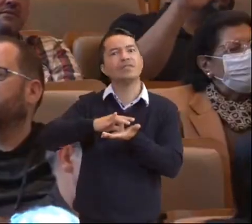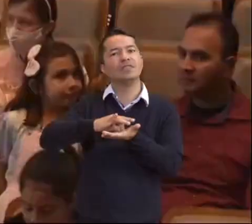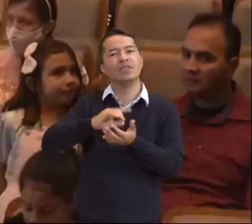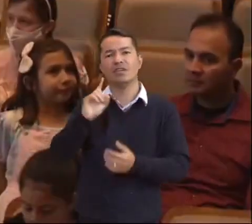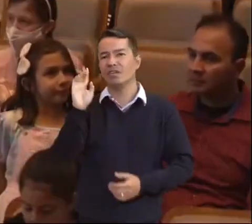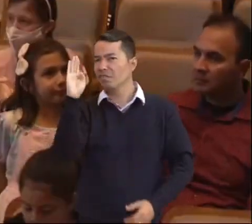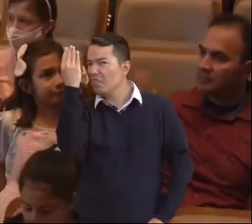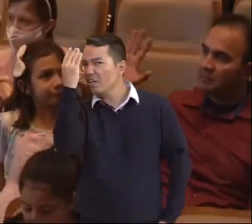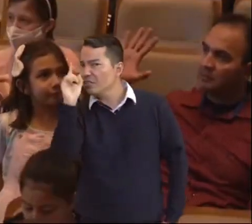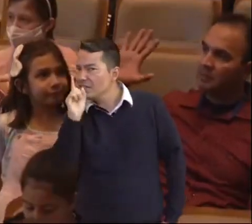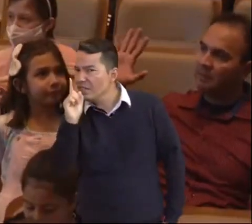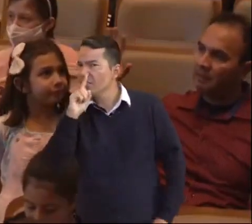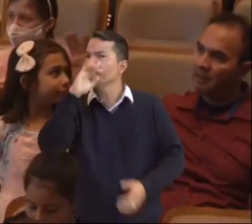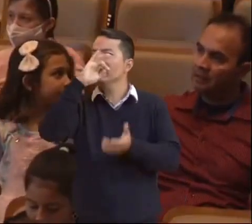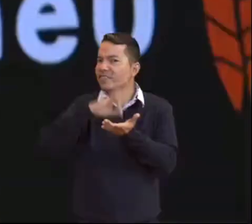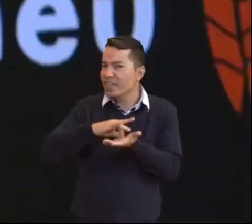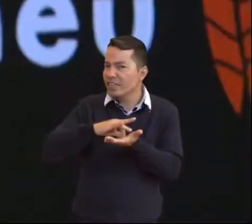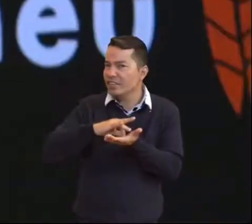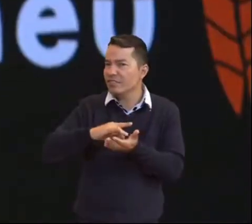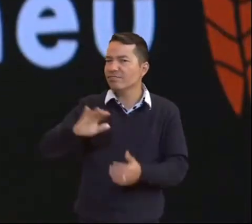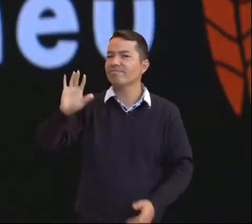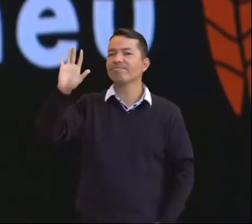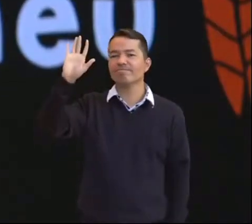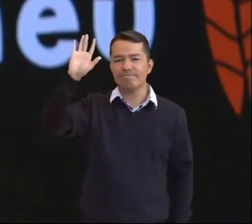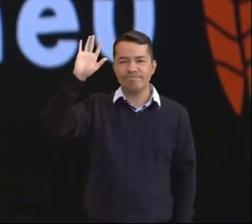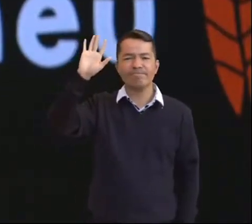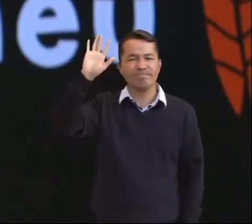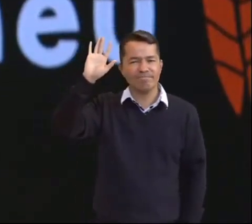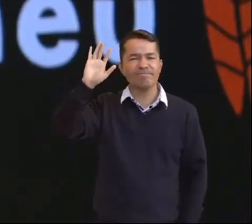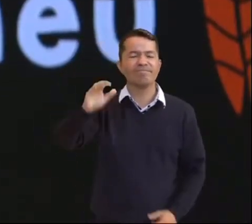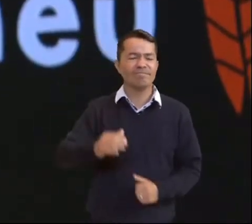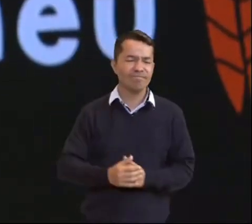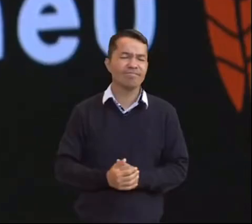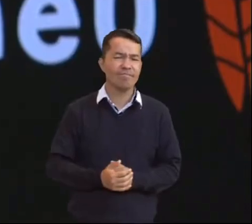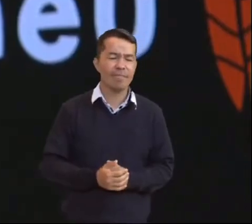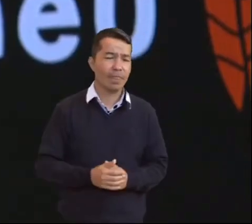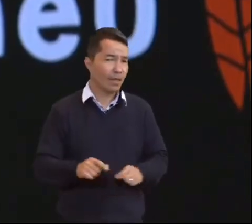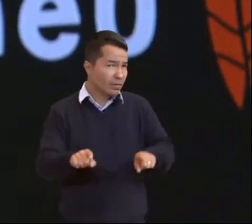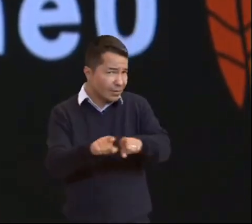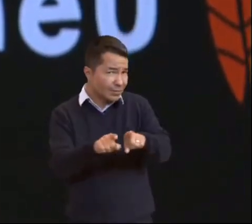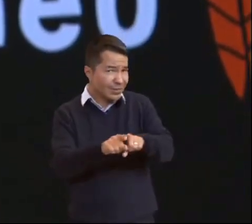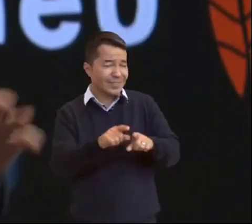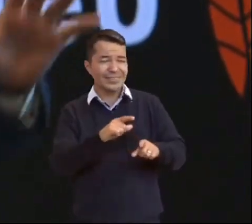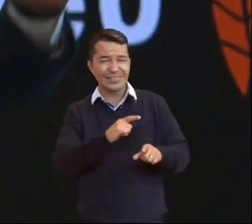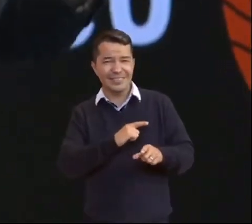Que Deus te dê essa graça. Aí o texto continua, aí ele vai falar